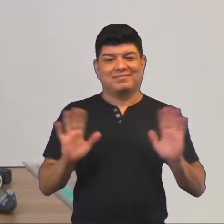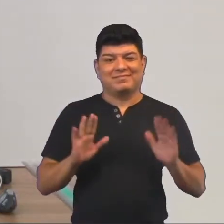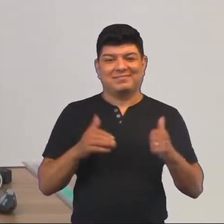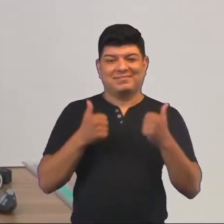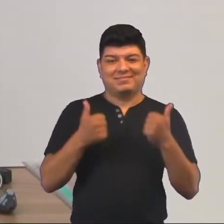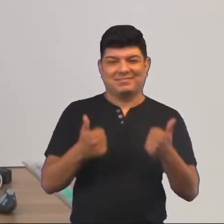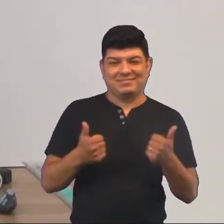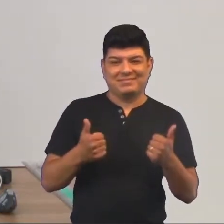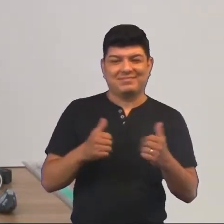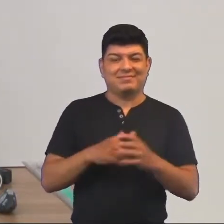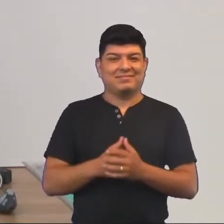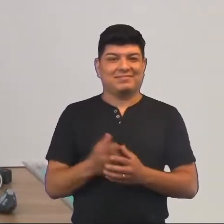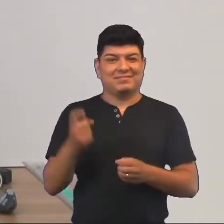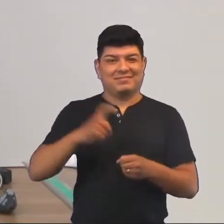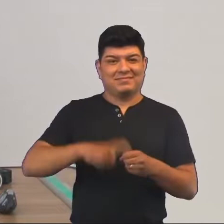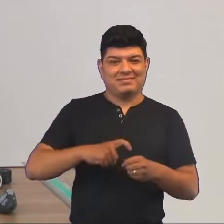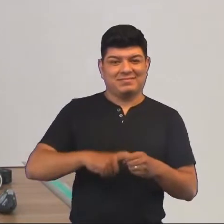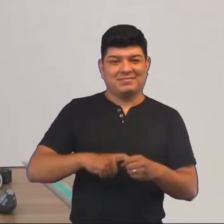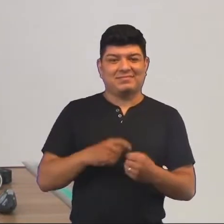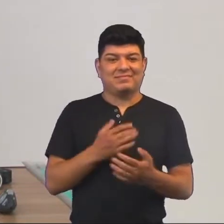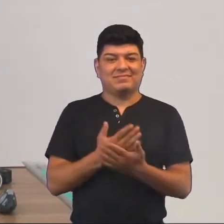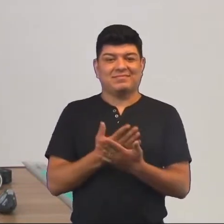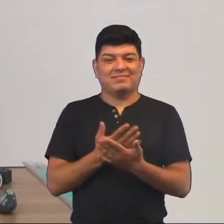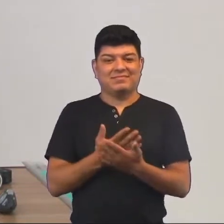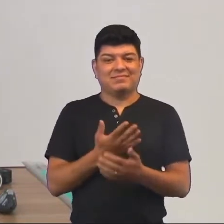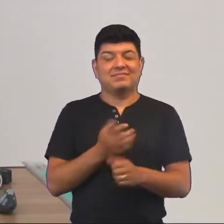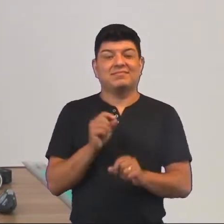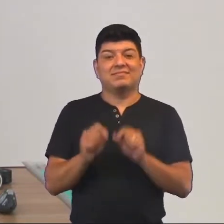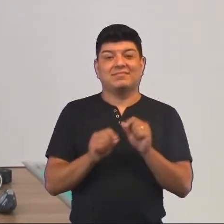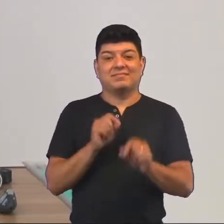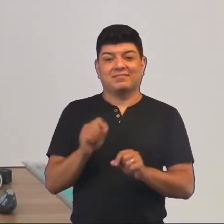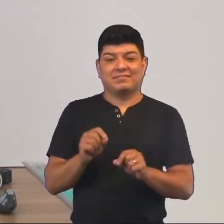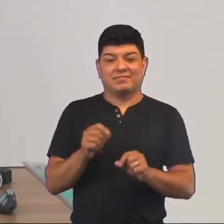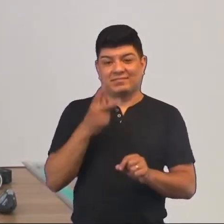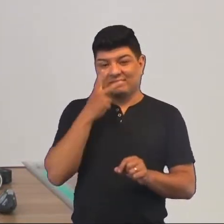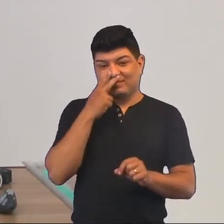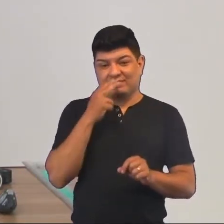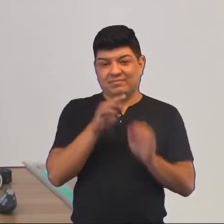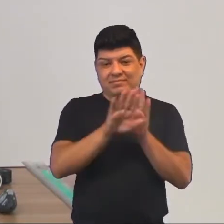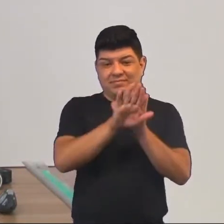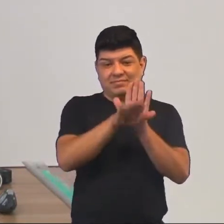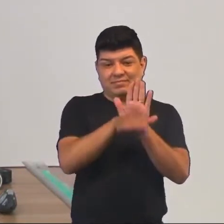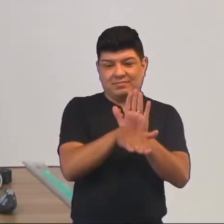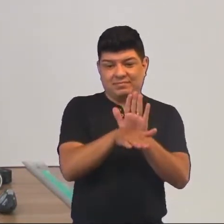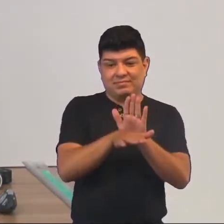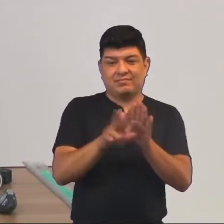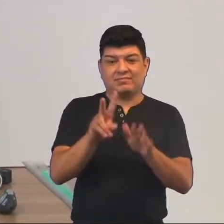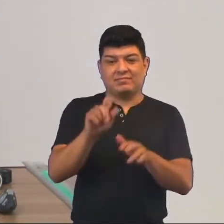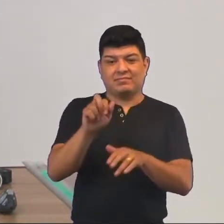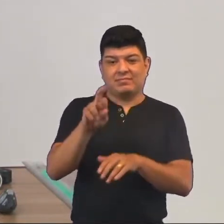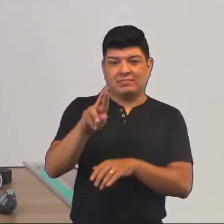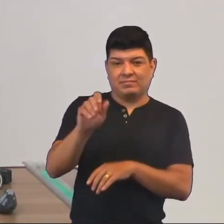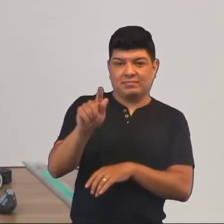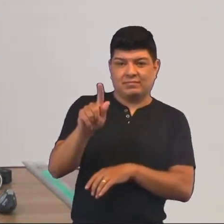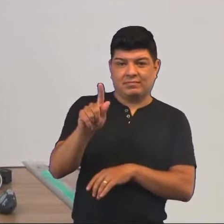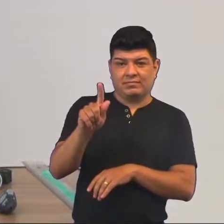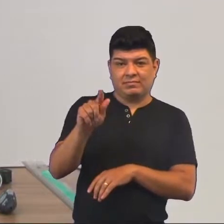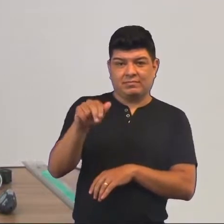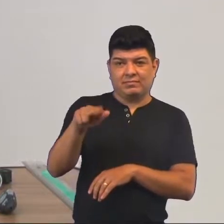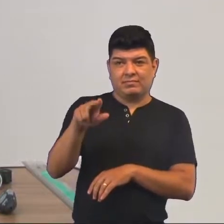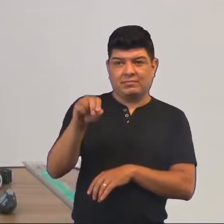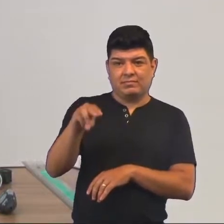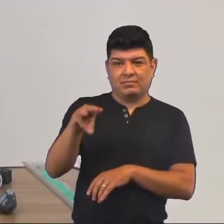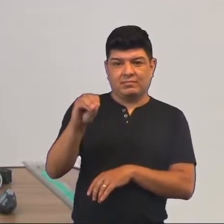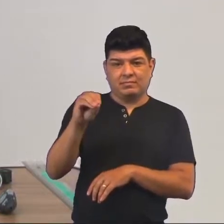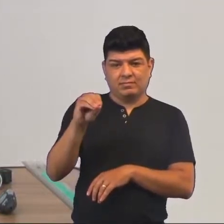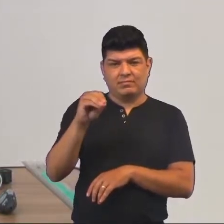Olá, tudo bem? Estamos de volta para mais uma aula sobre projeções de sombra e vara de gnomo. Já ouviram falar